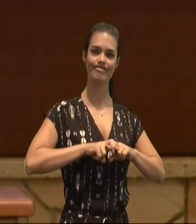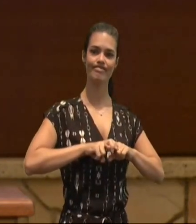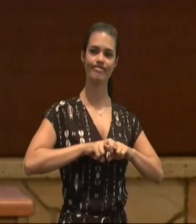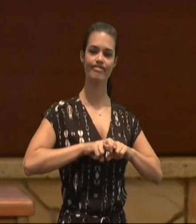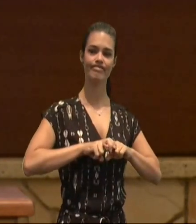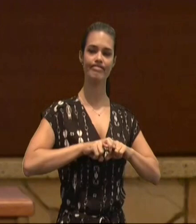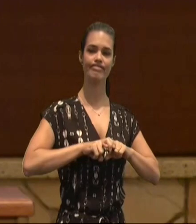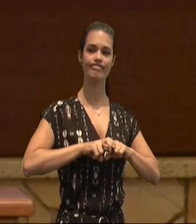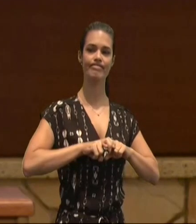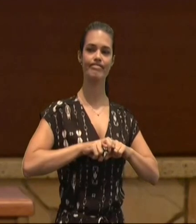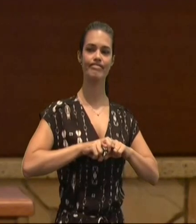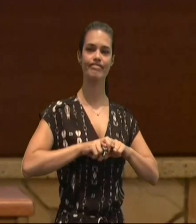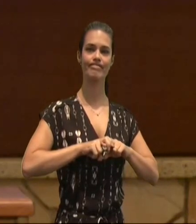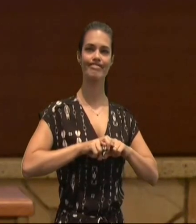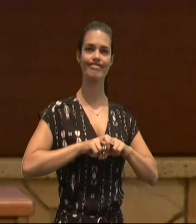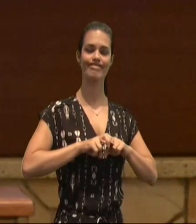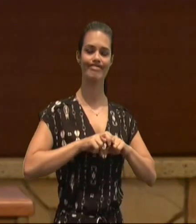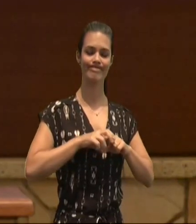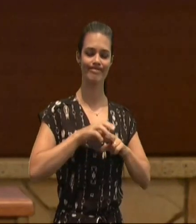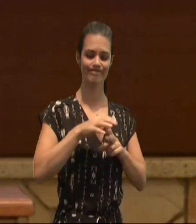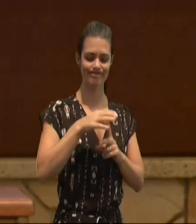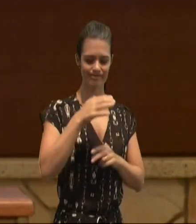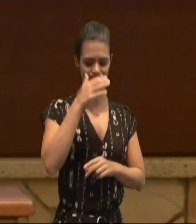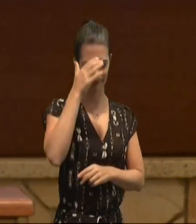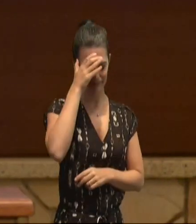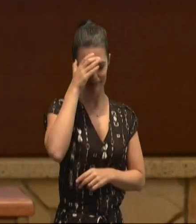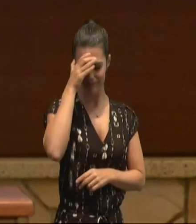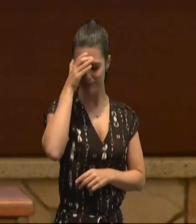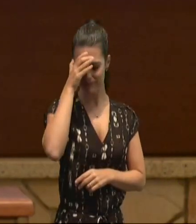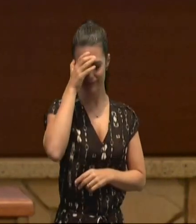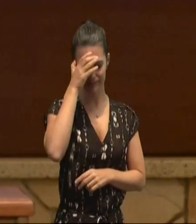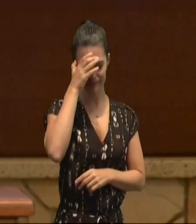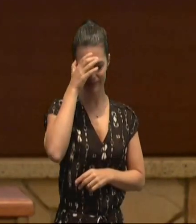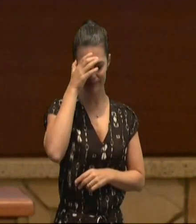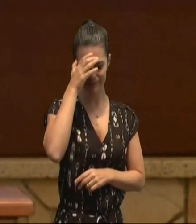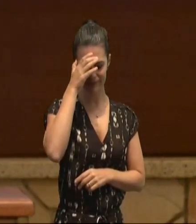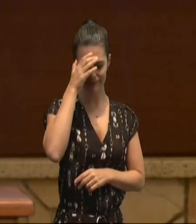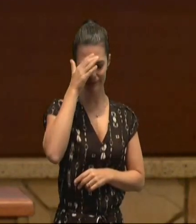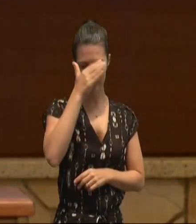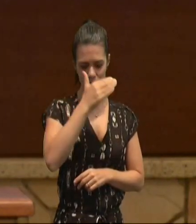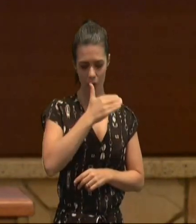tomba quebrando o seu pescoço. E ele morre.